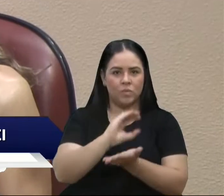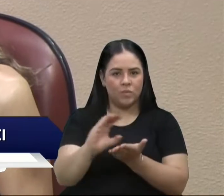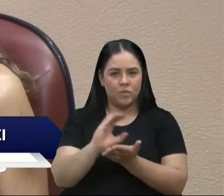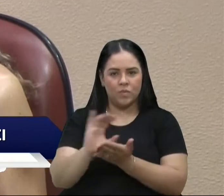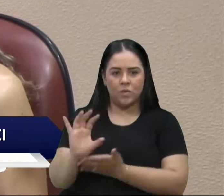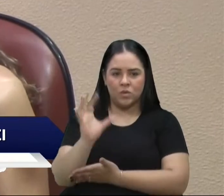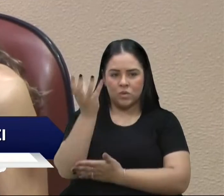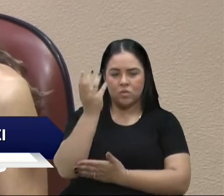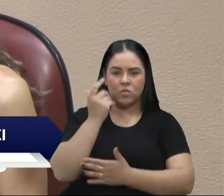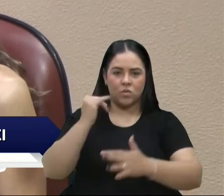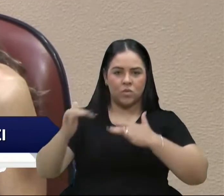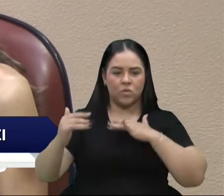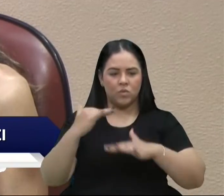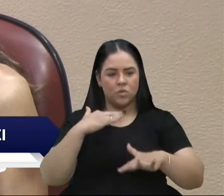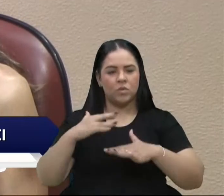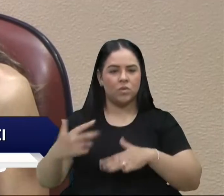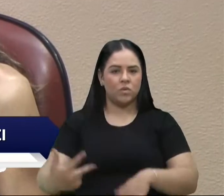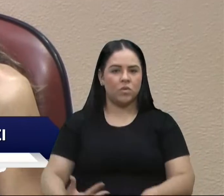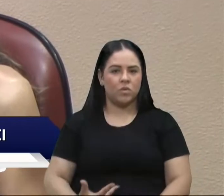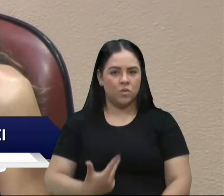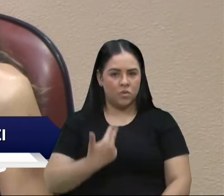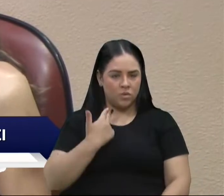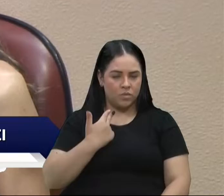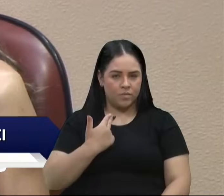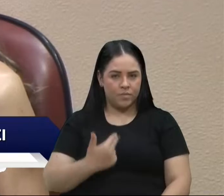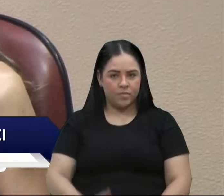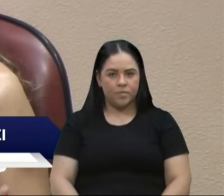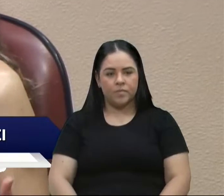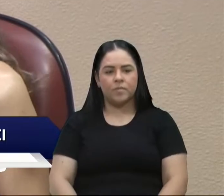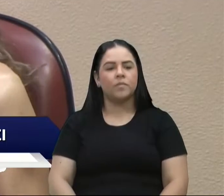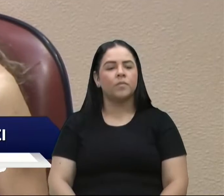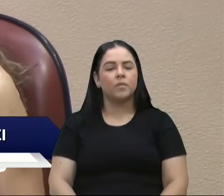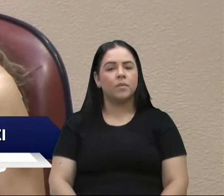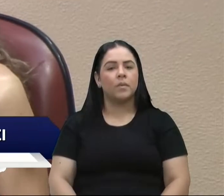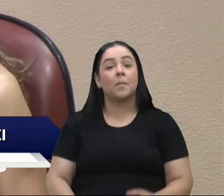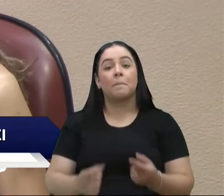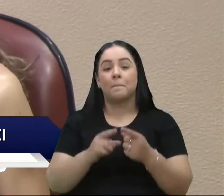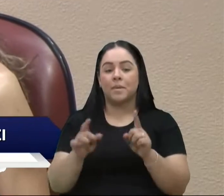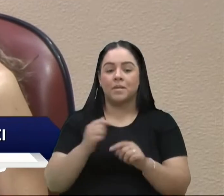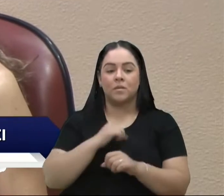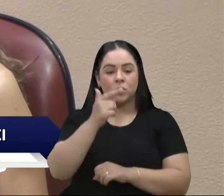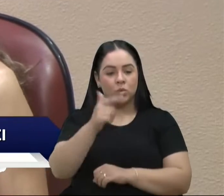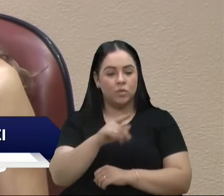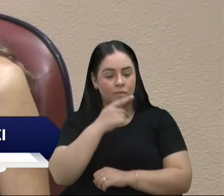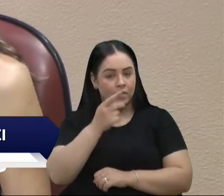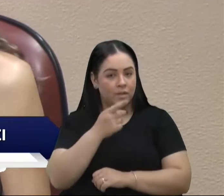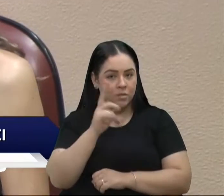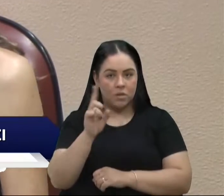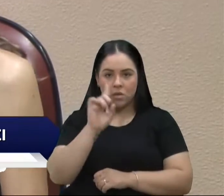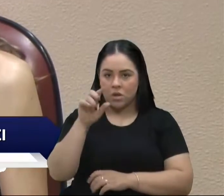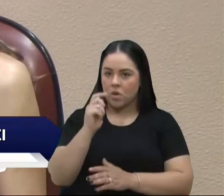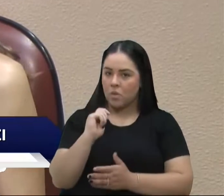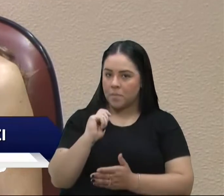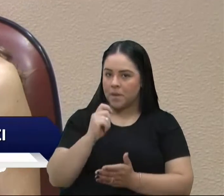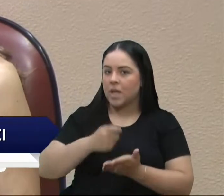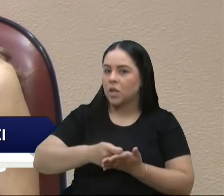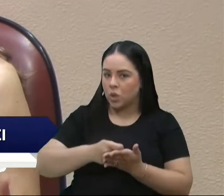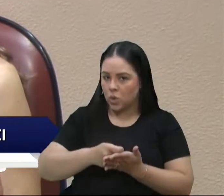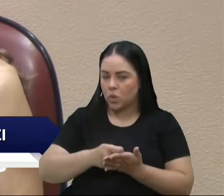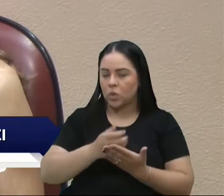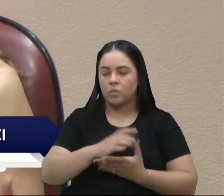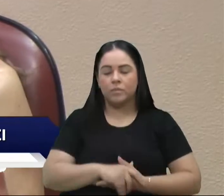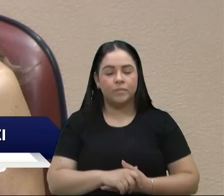de mutirões de cirurgias eletivas. Mas isso, repito, não é uma obrigatoriedade. Caxias do